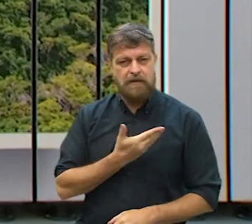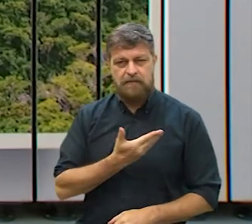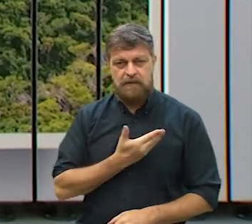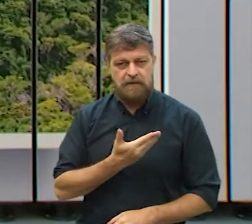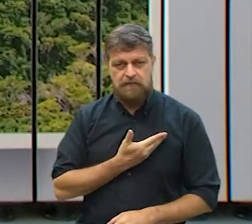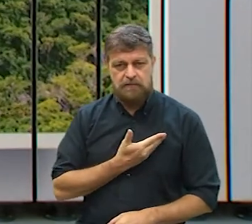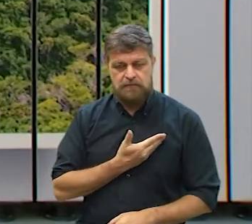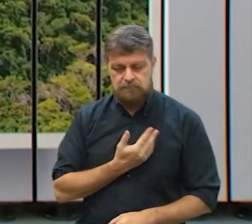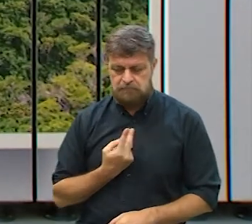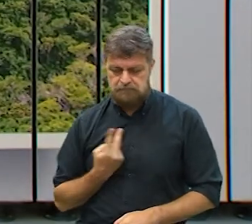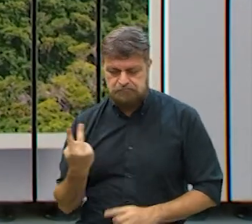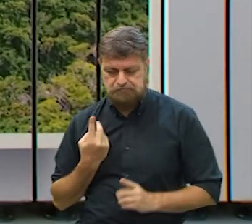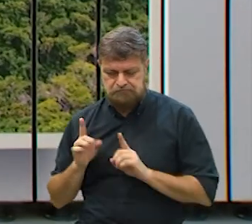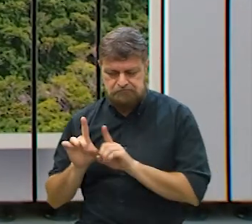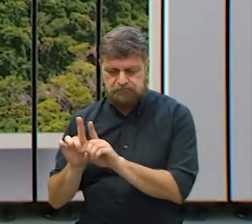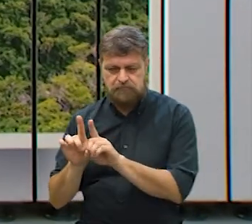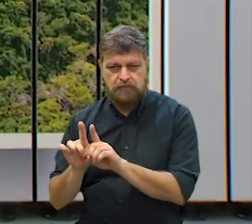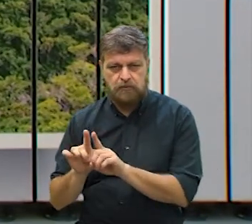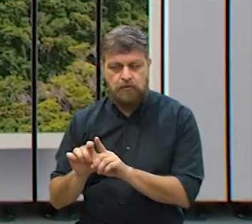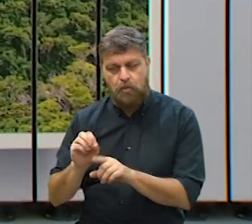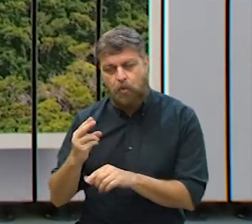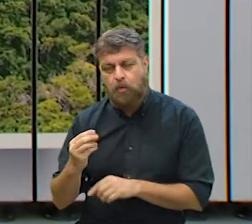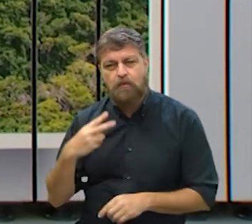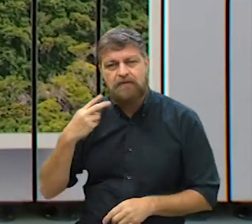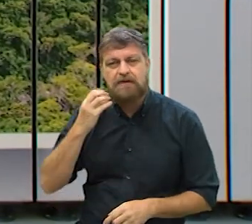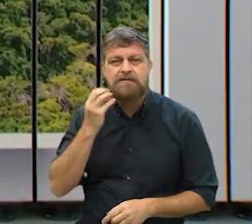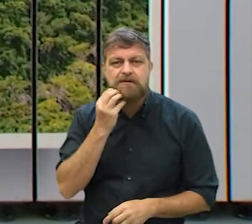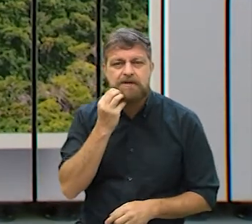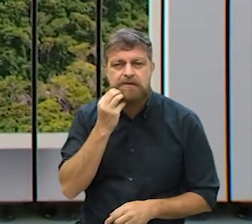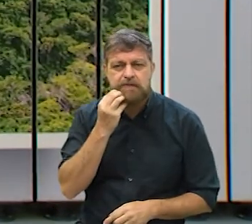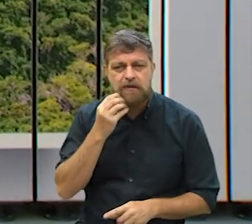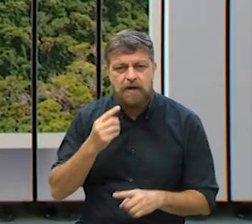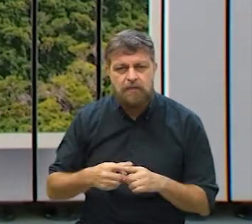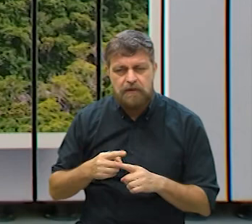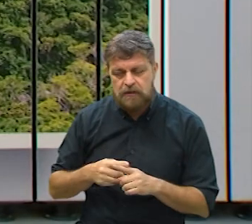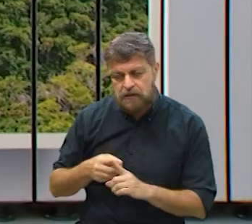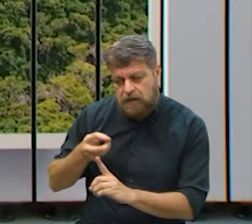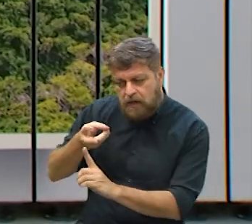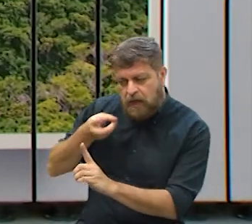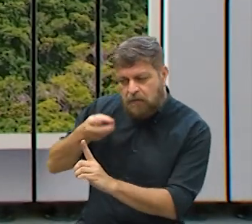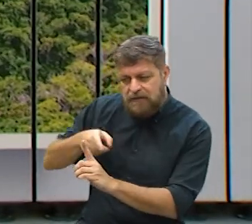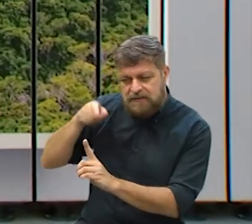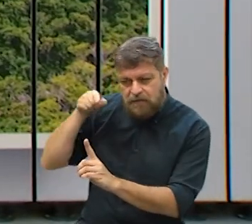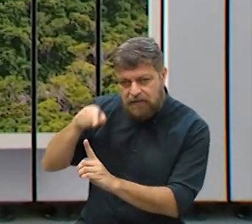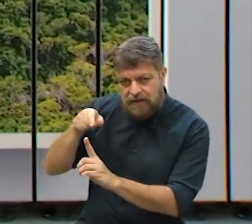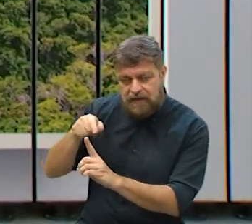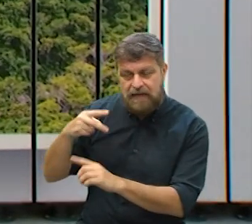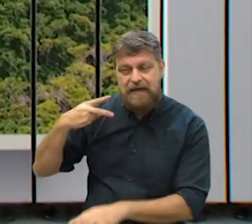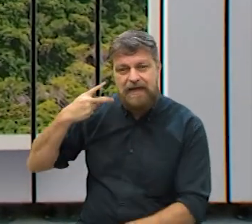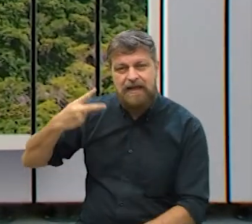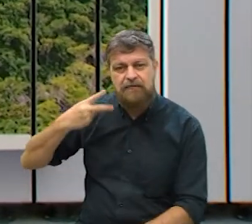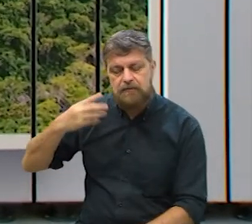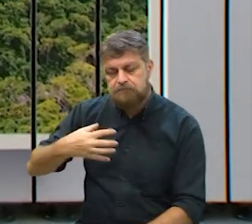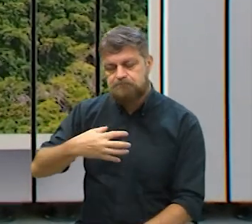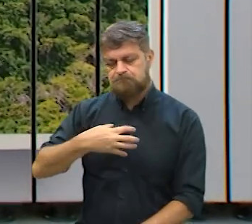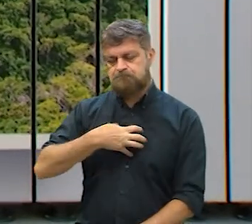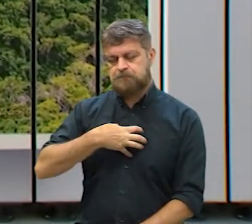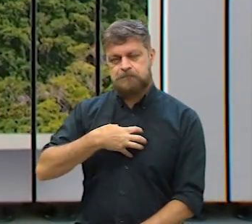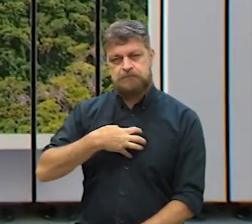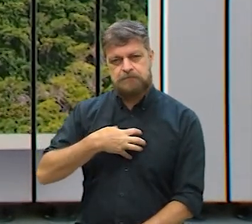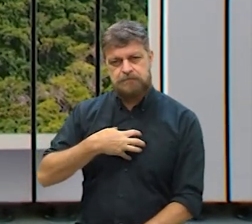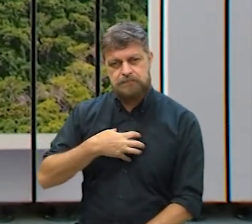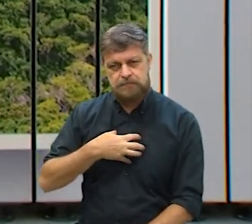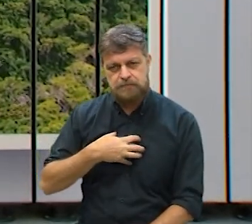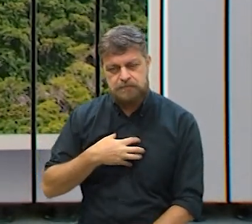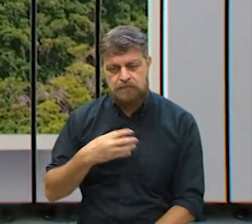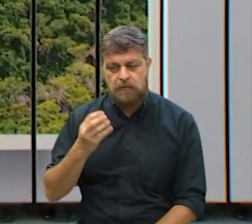amigo ou porque o Igor... Não, é porque eu vejo na sensibilidade de cada vereador. A